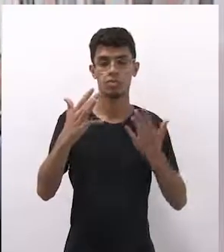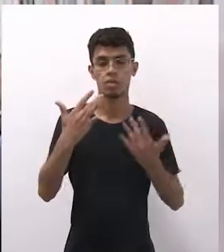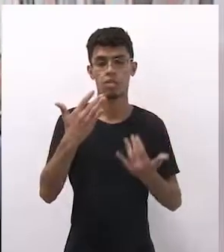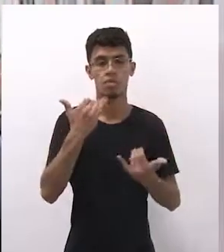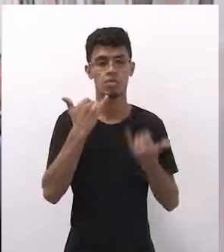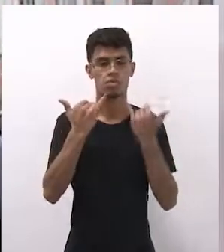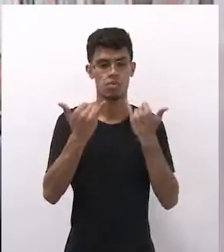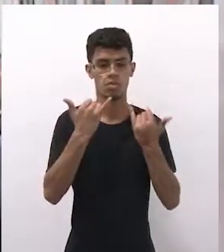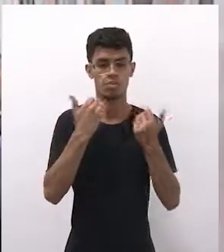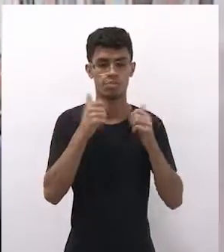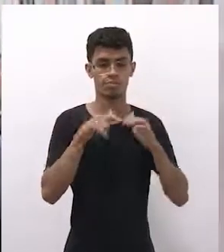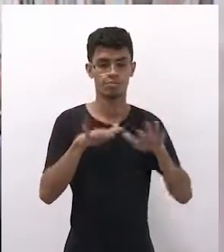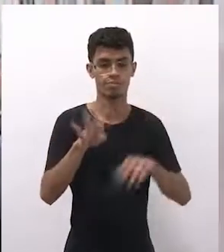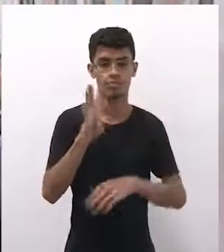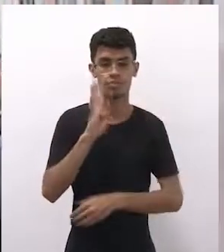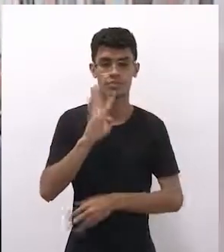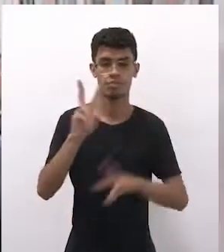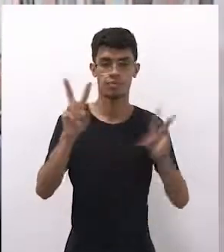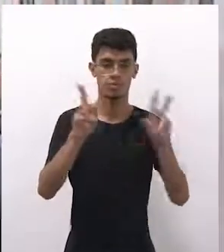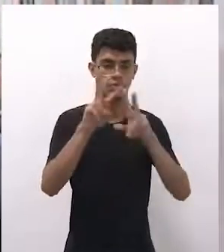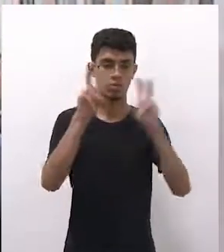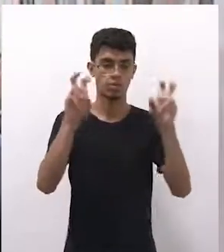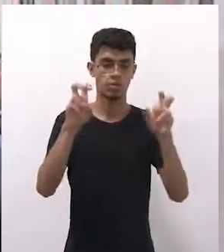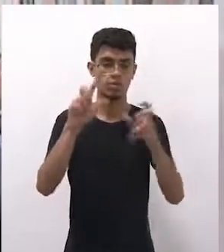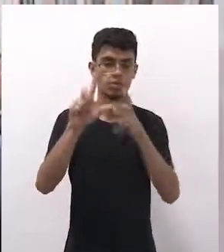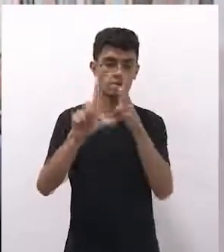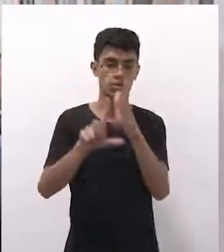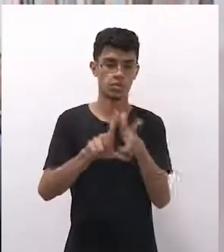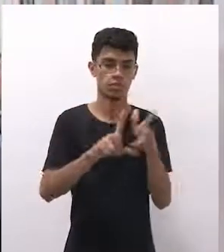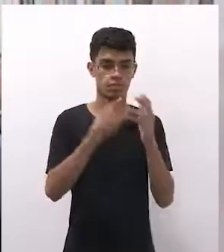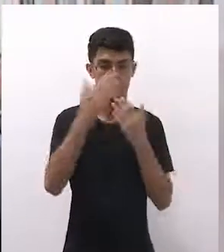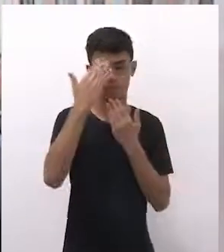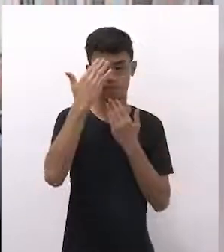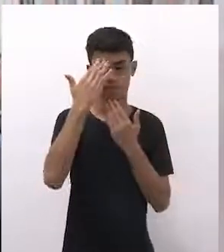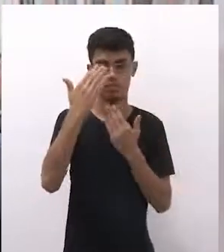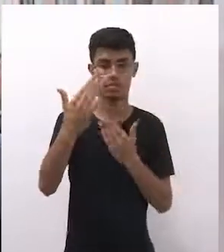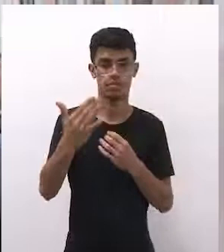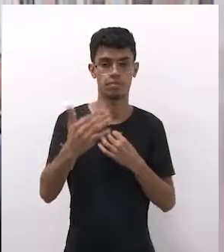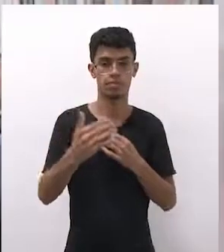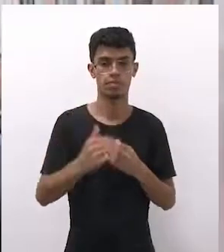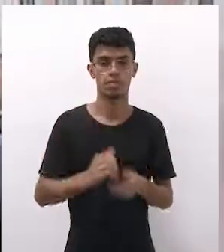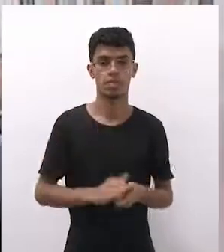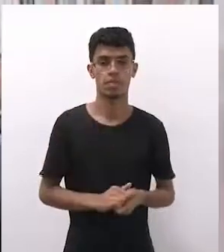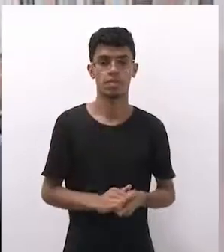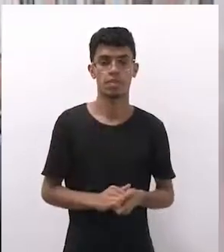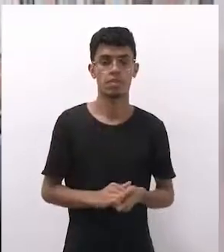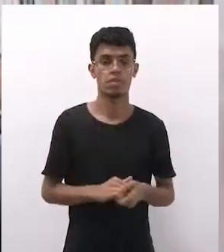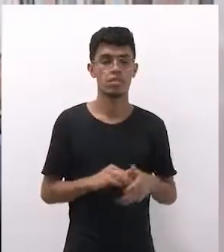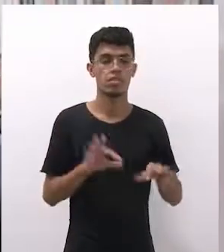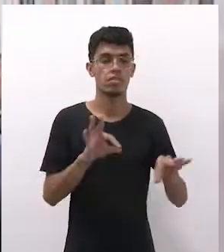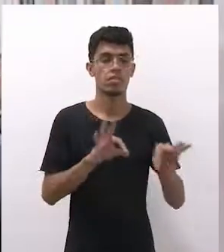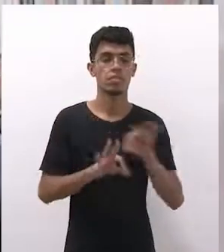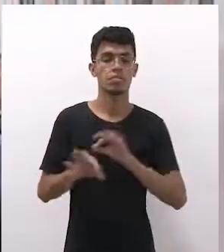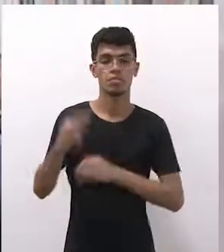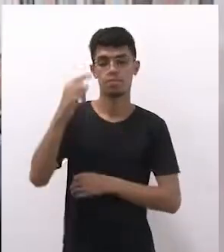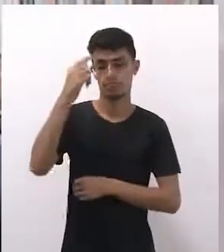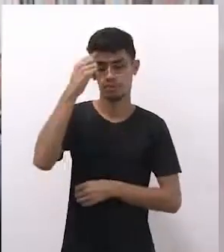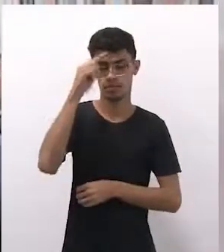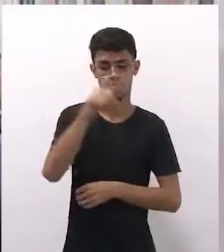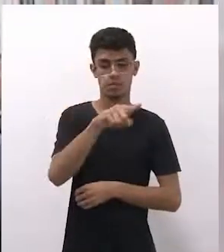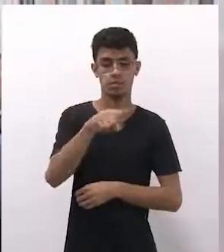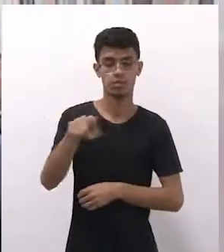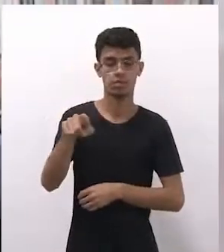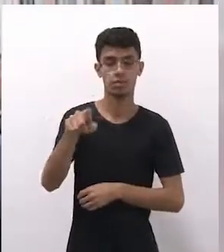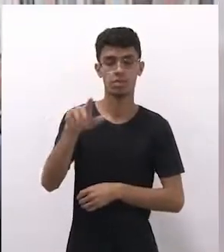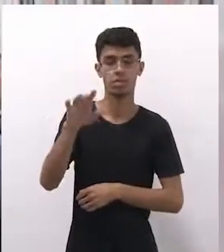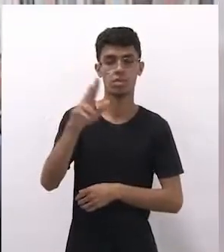informação, né? Bem bacana esse tema, né? Essa live. A gente agradece, tudo aqui é feito pensando em vocês. Assim como a professora Letícia também, né?